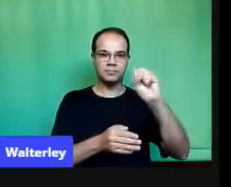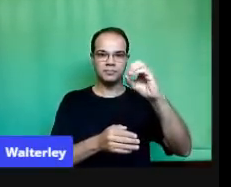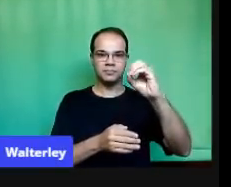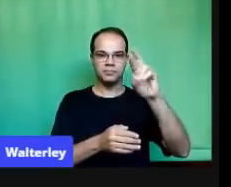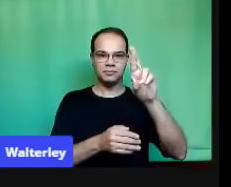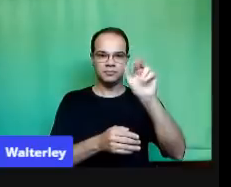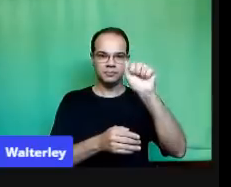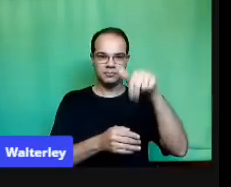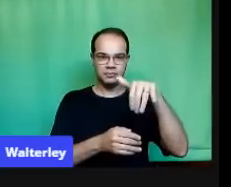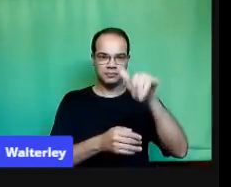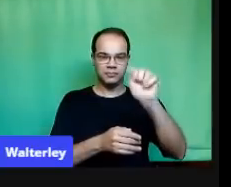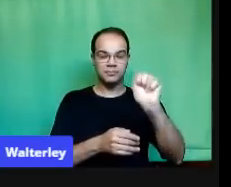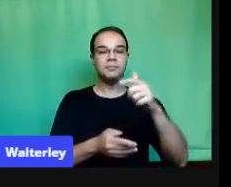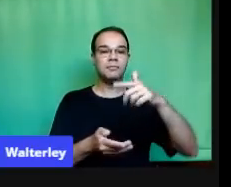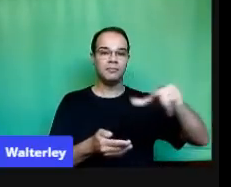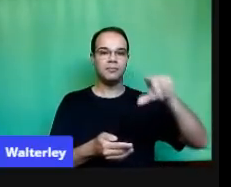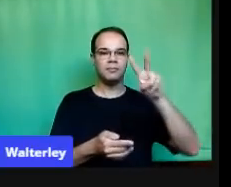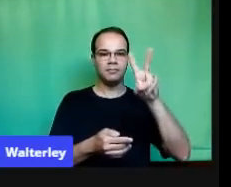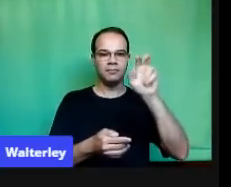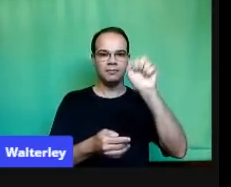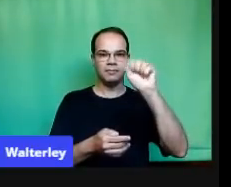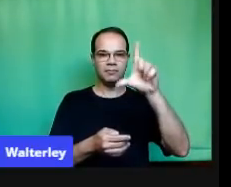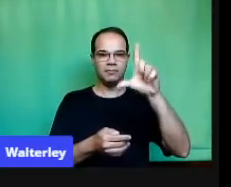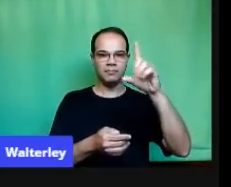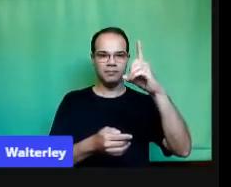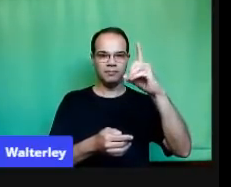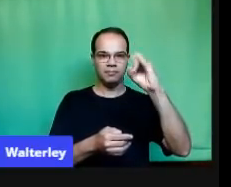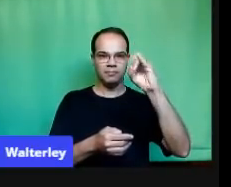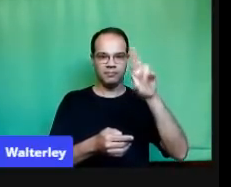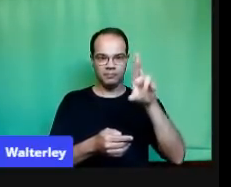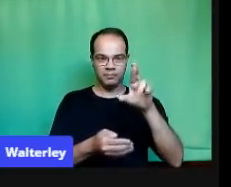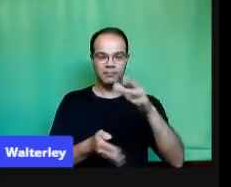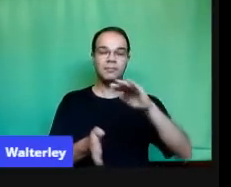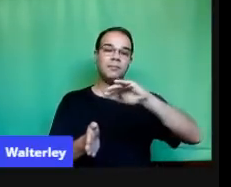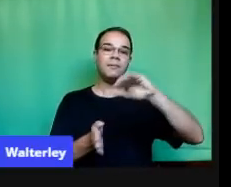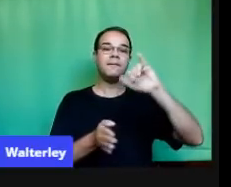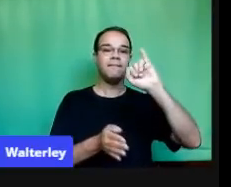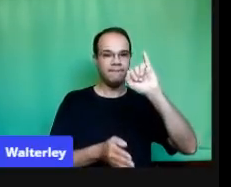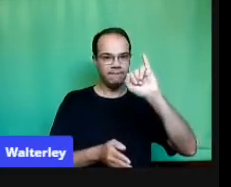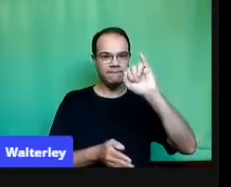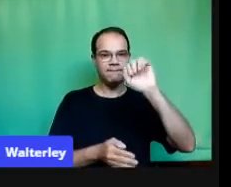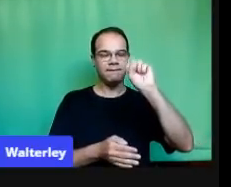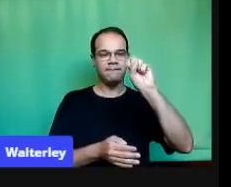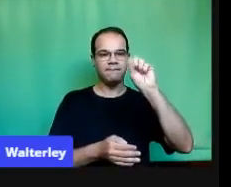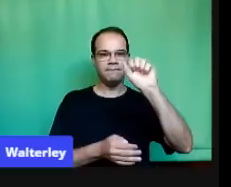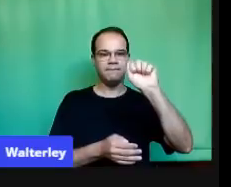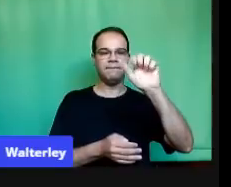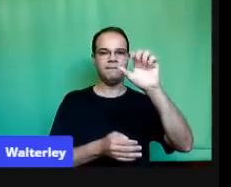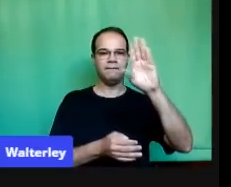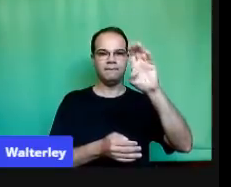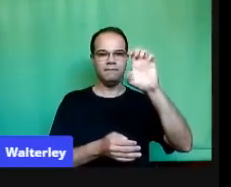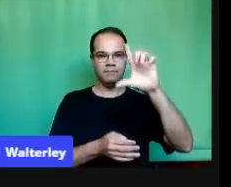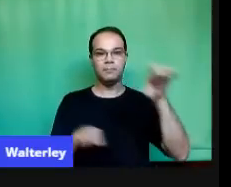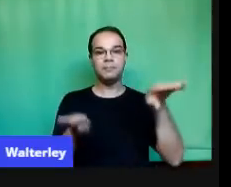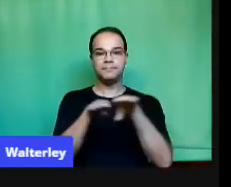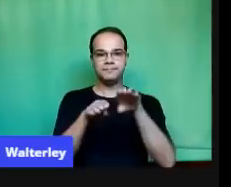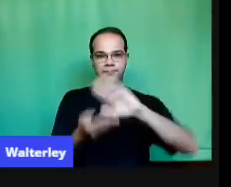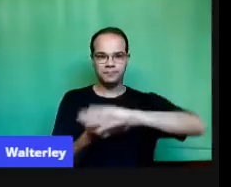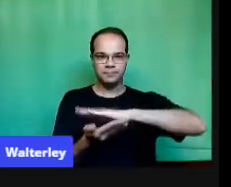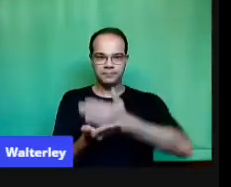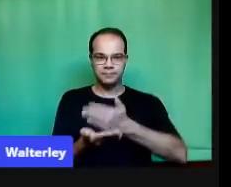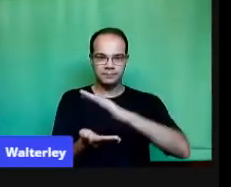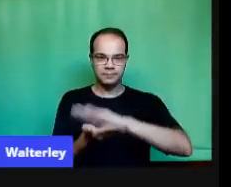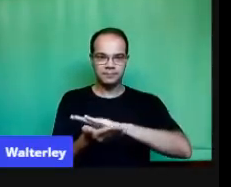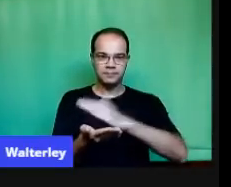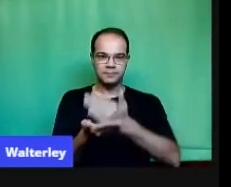Valdir Leonel, e a nossa gerente, professora Isabel Correia. Agradecemos também aos tradutores e